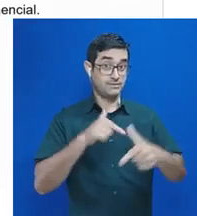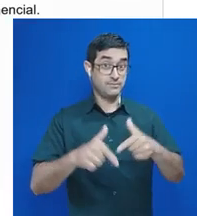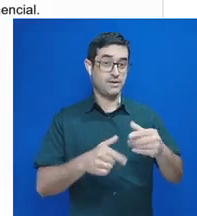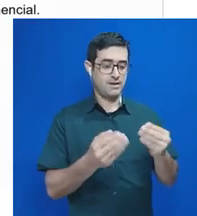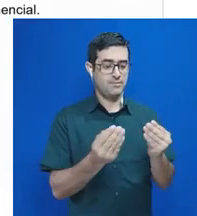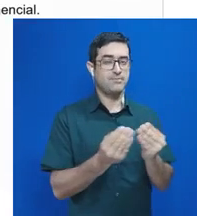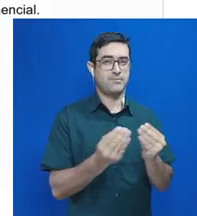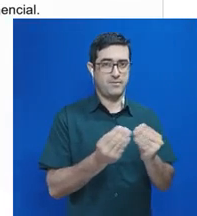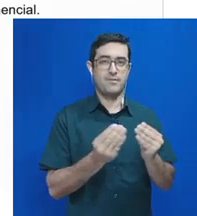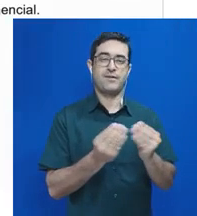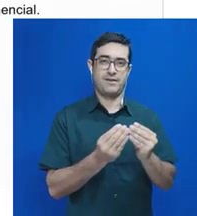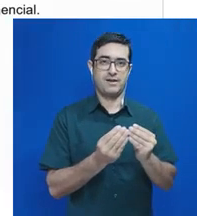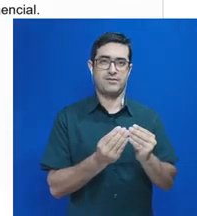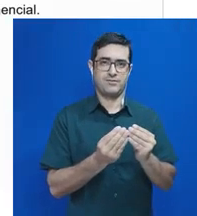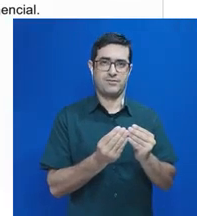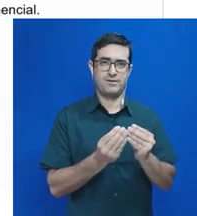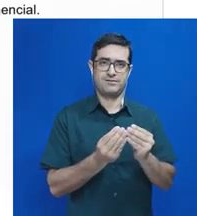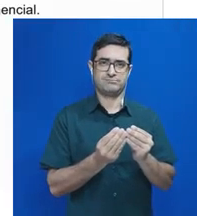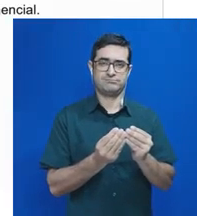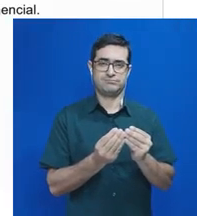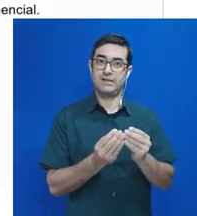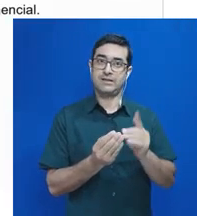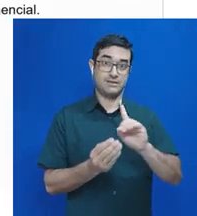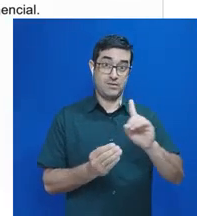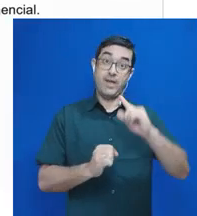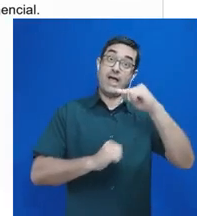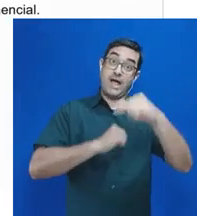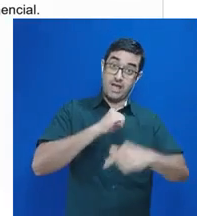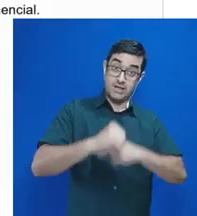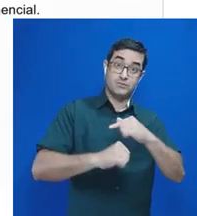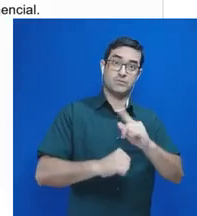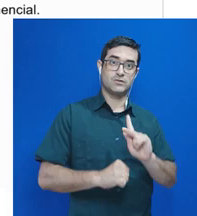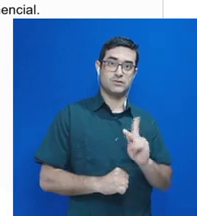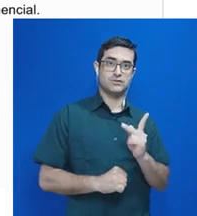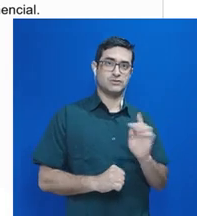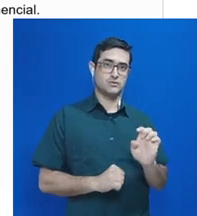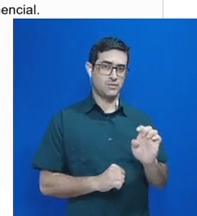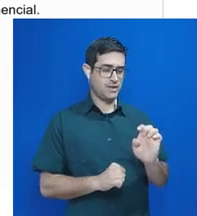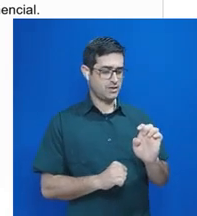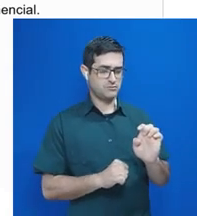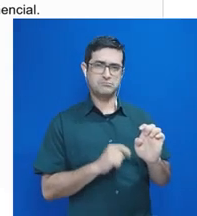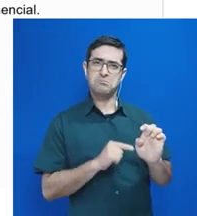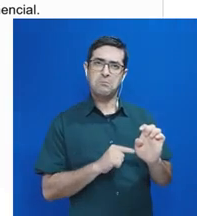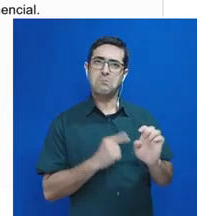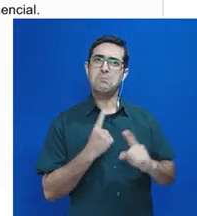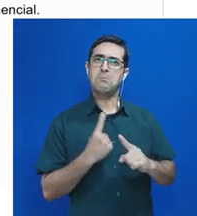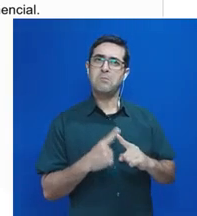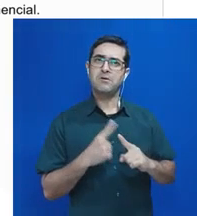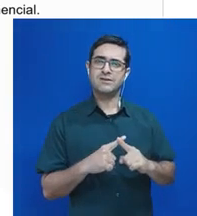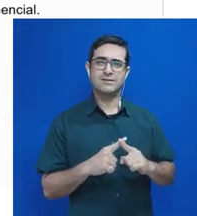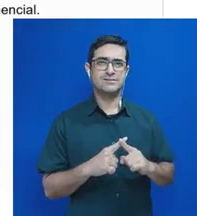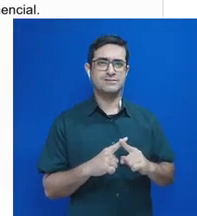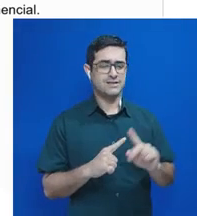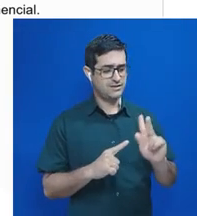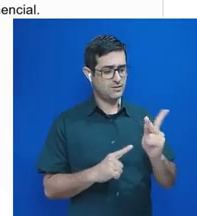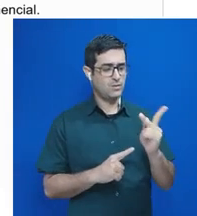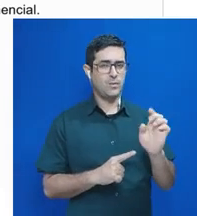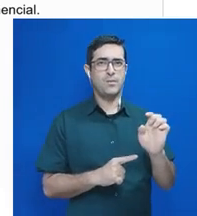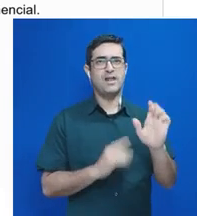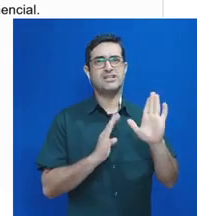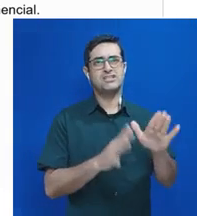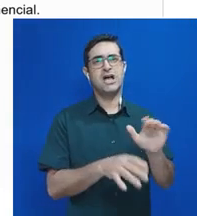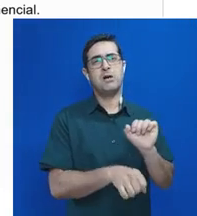com a molécula, né, que na verdade não é a molécula, é o átomo de hélio. Por quê? Porque o átomo de hélio é uma espécie